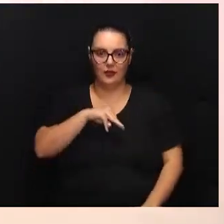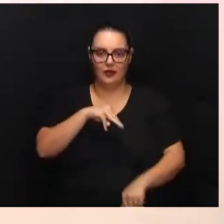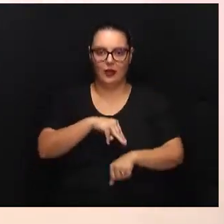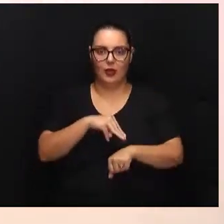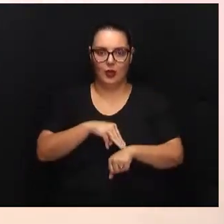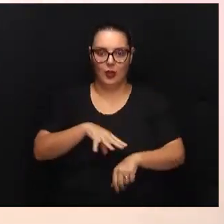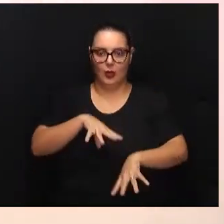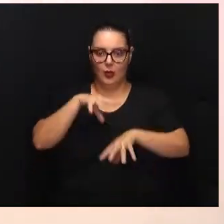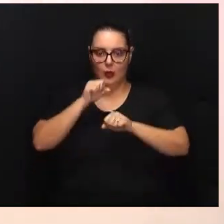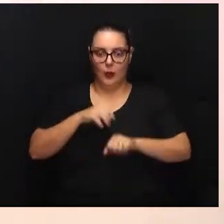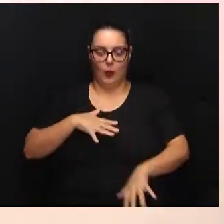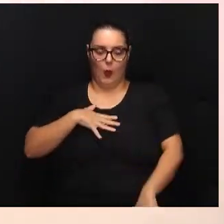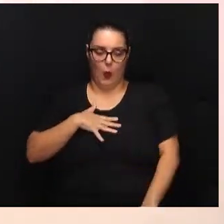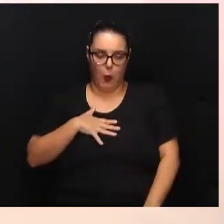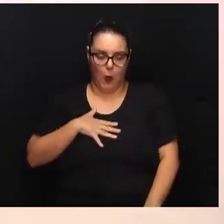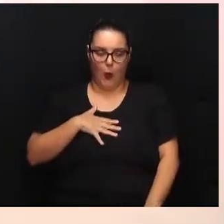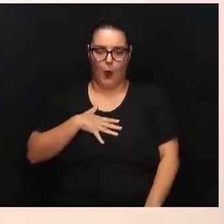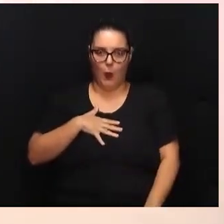Para.